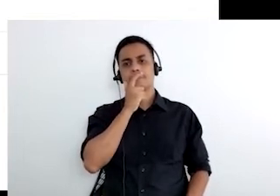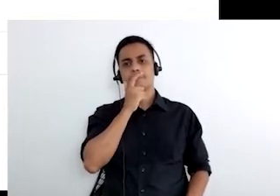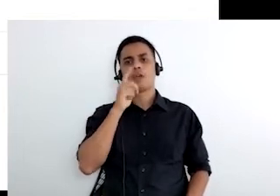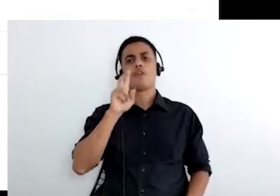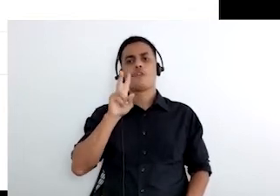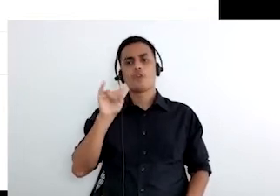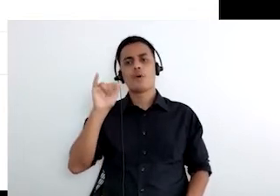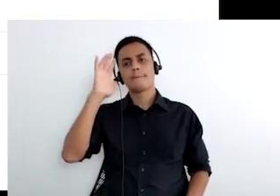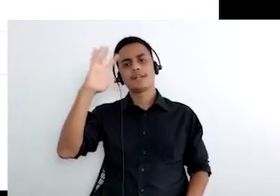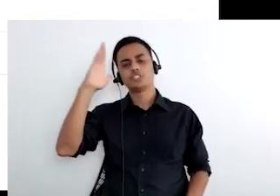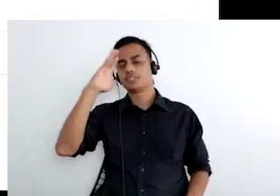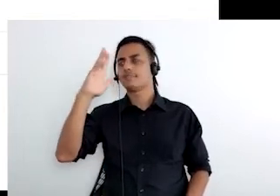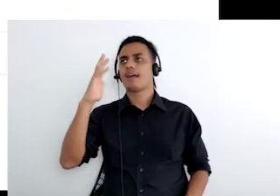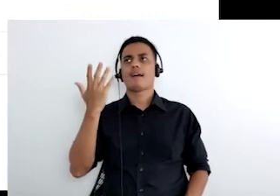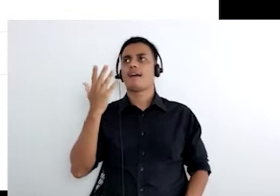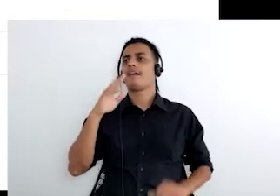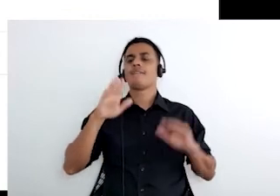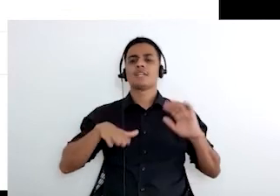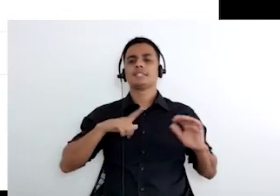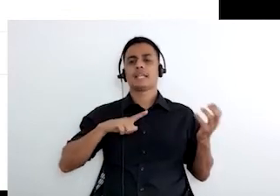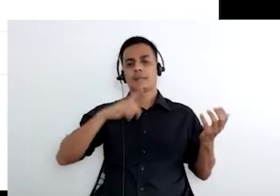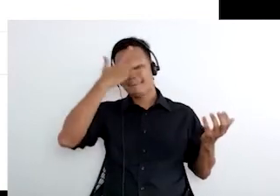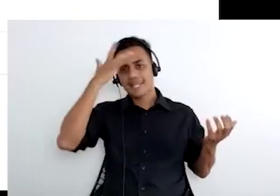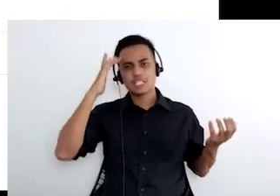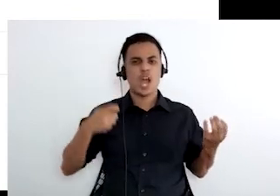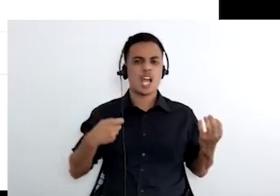imaginar que podia ter aí um guitarrista ou uma guitarrista